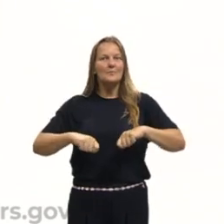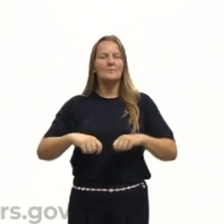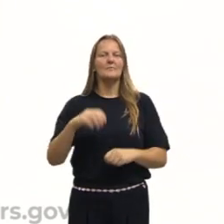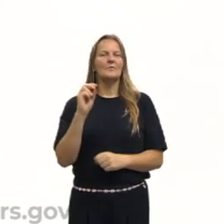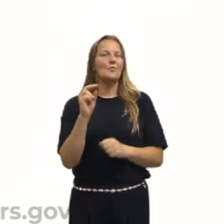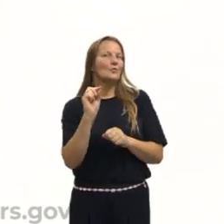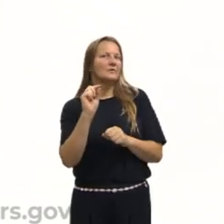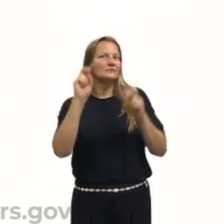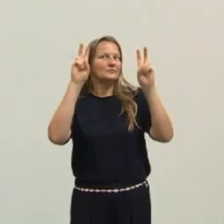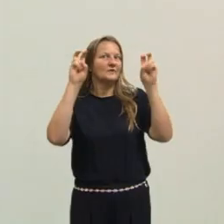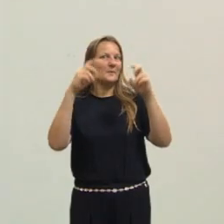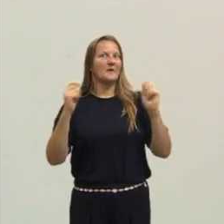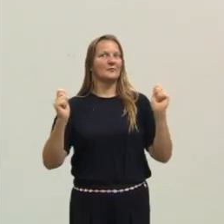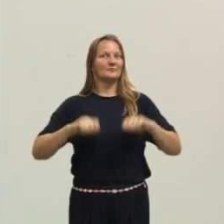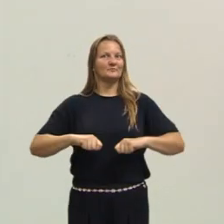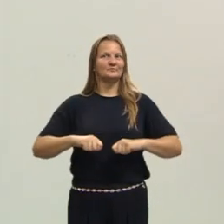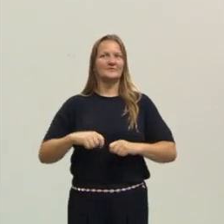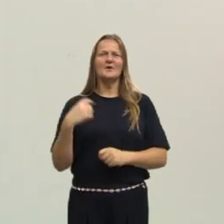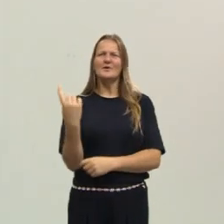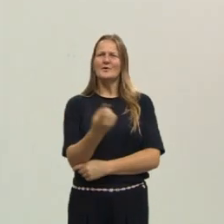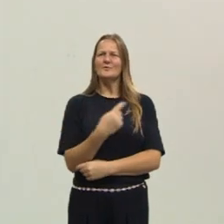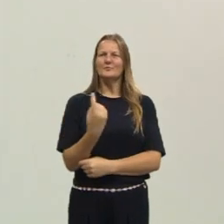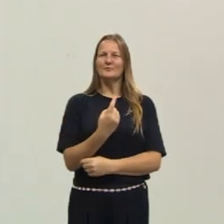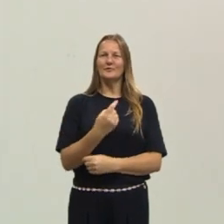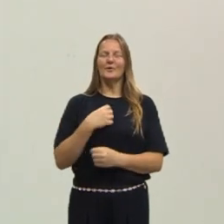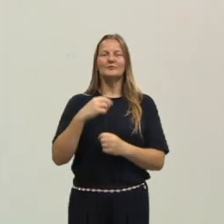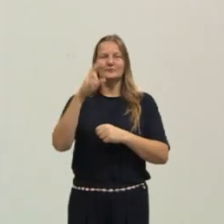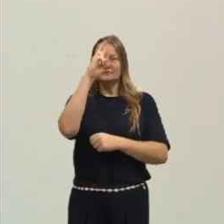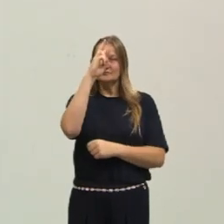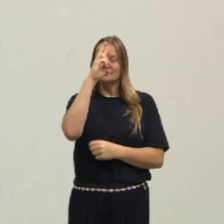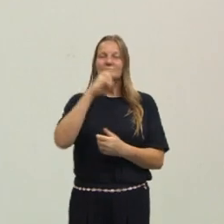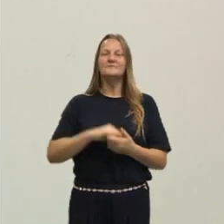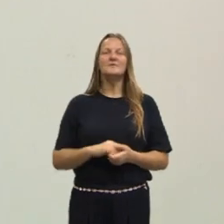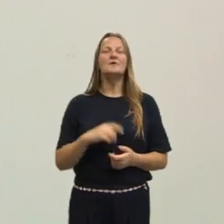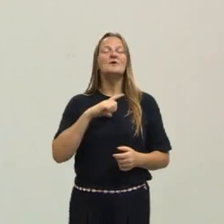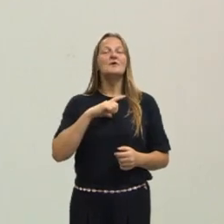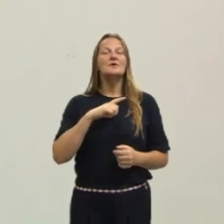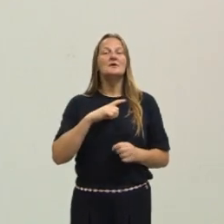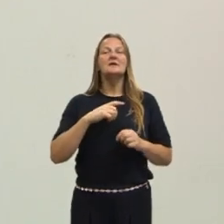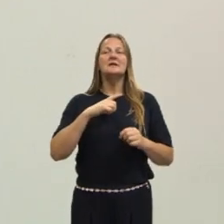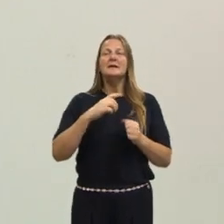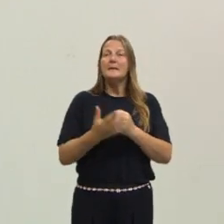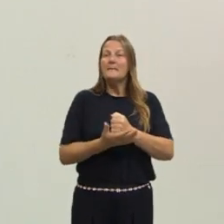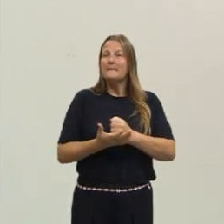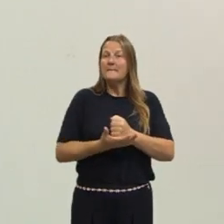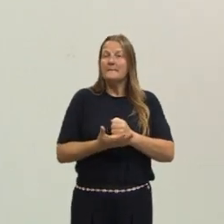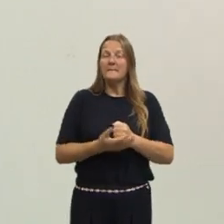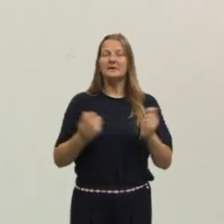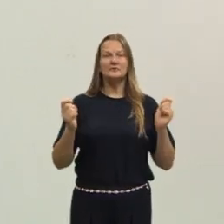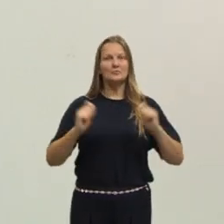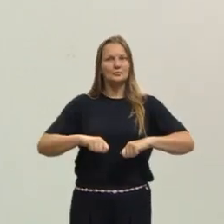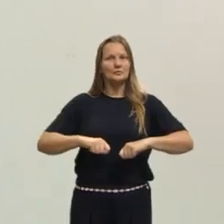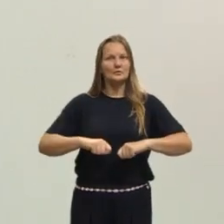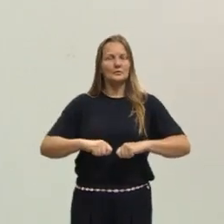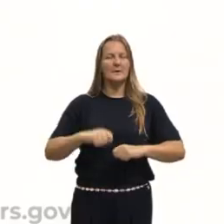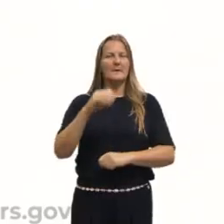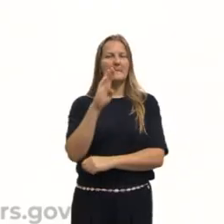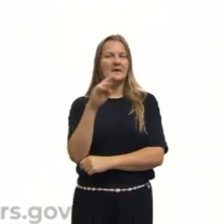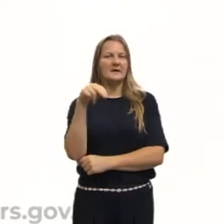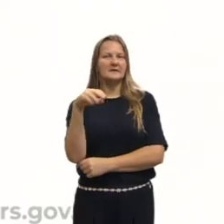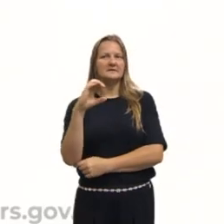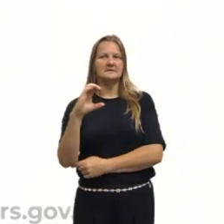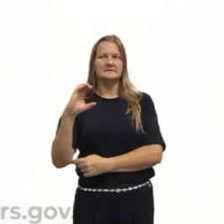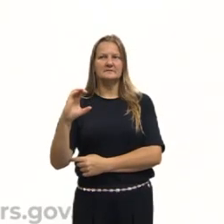sabe que a nossa o nosso ensino médio ele é tem por base as competências da bncc tá